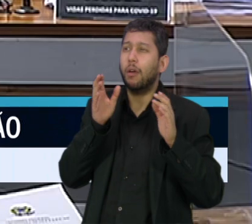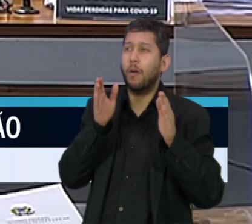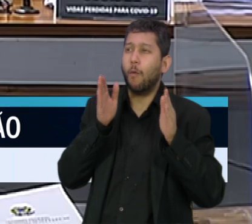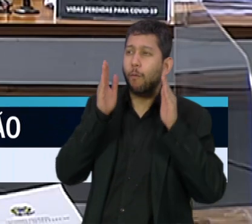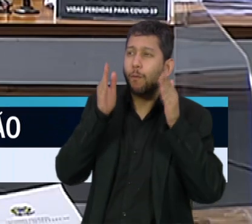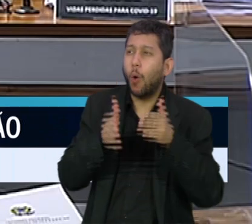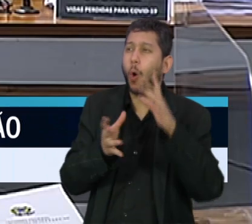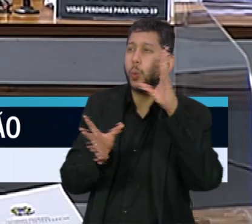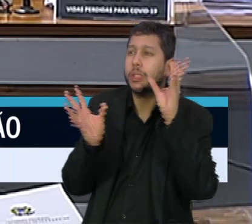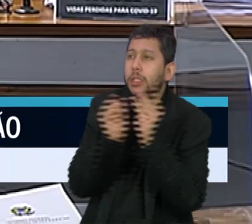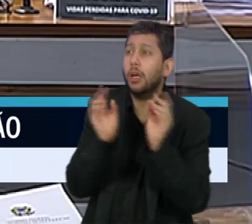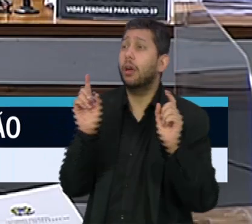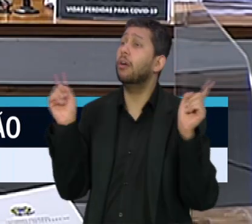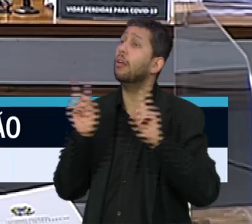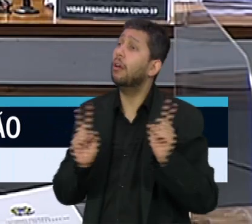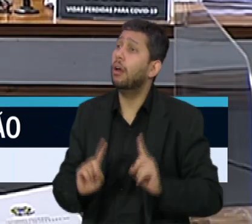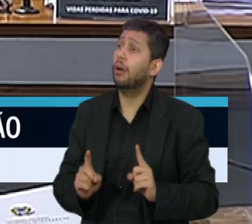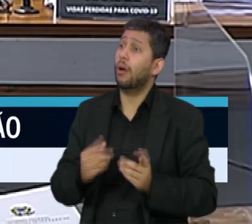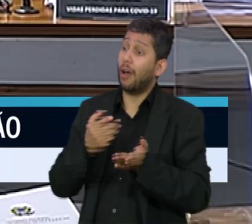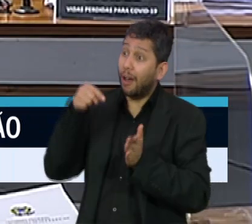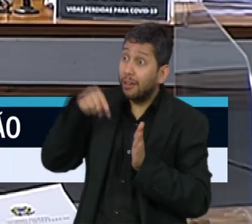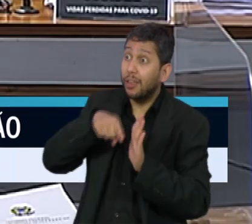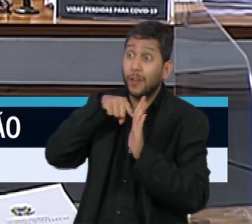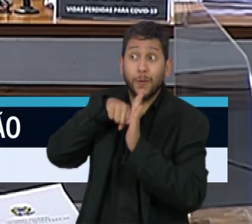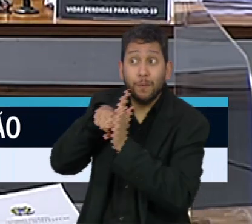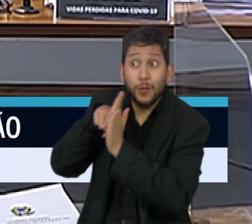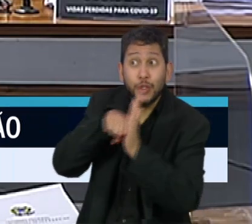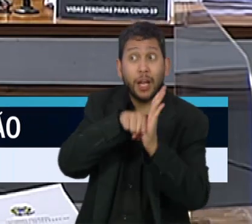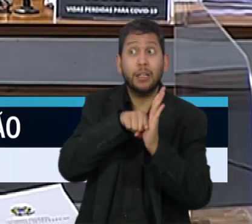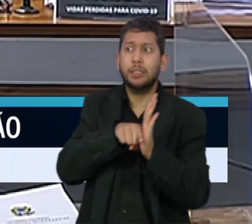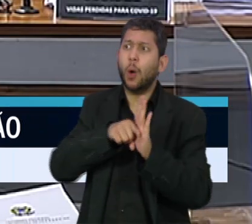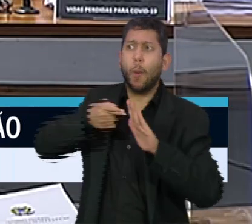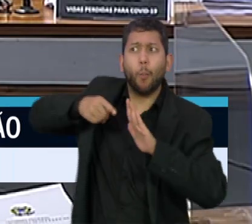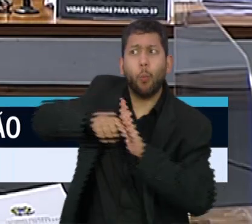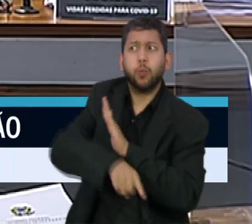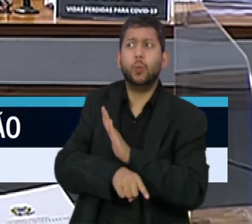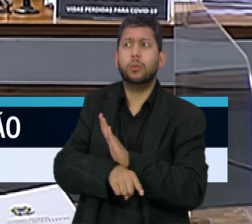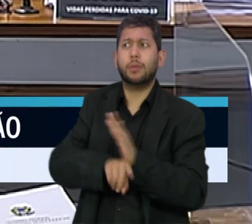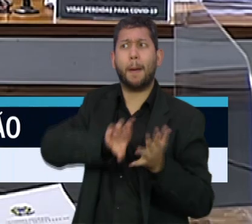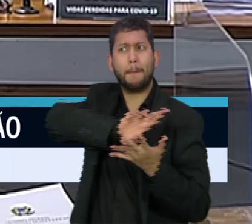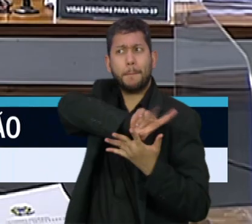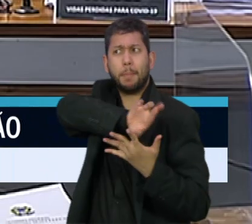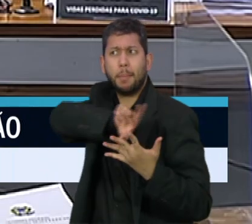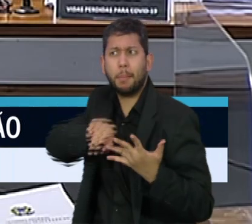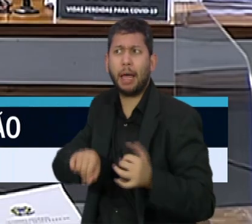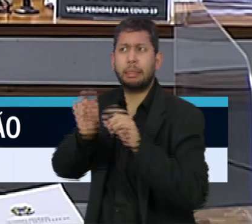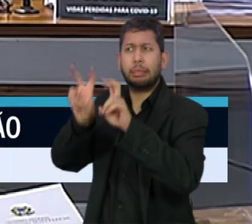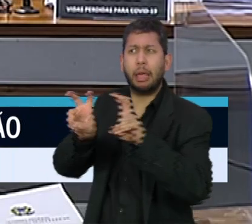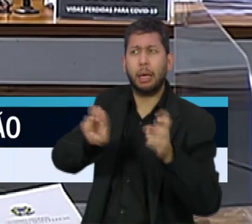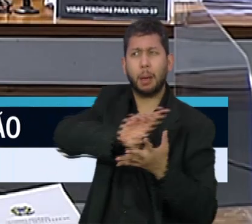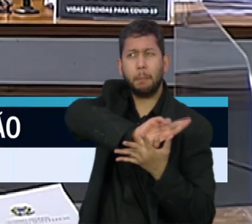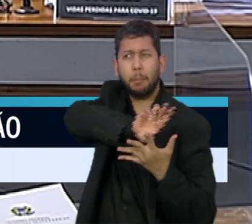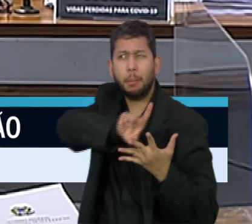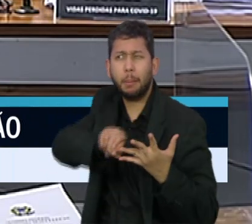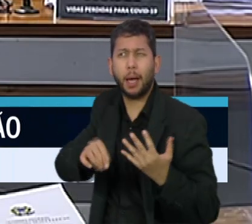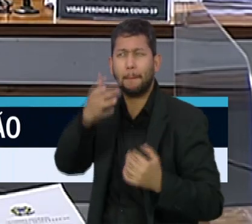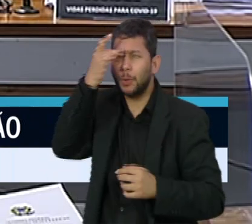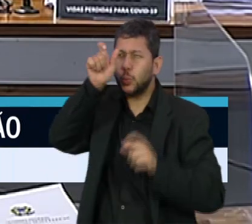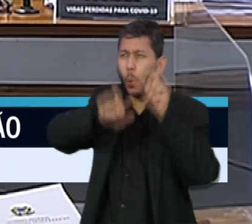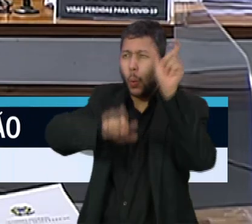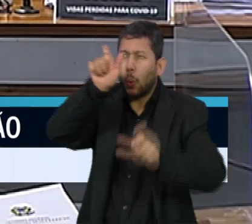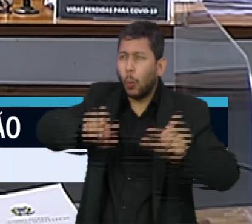de síntese. Mas como essa investigação é uma investigação complexa, multitemática, com muitos